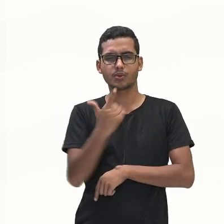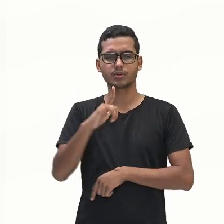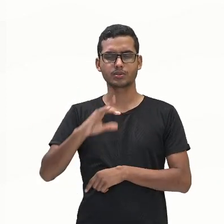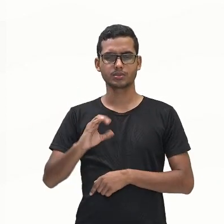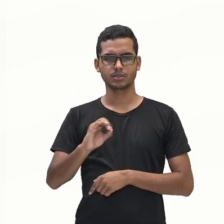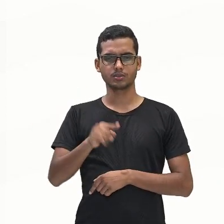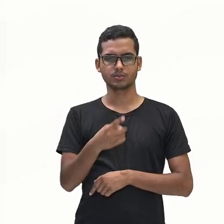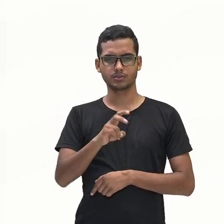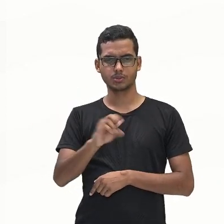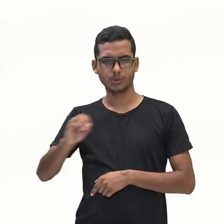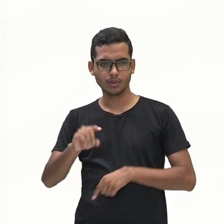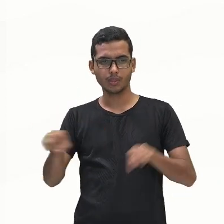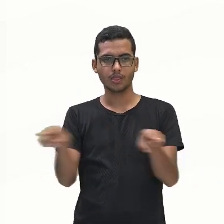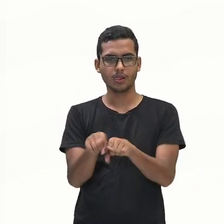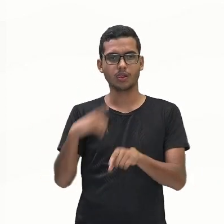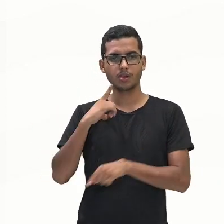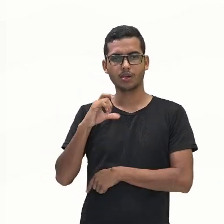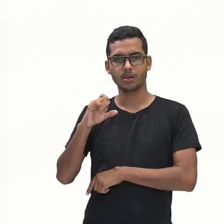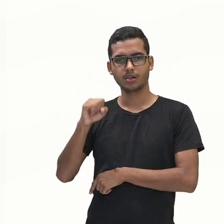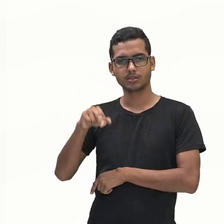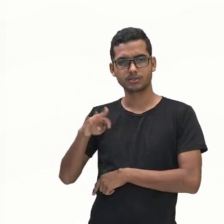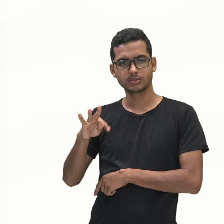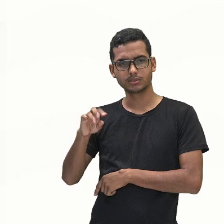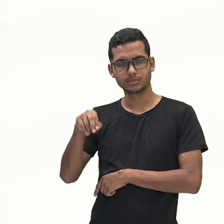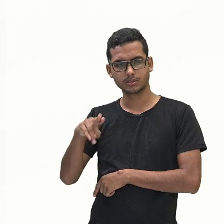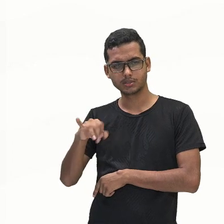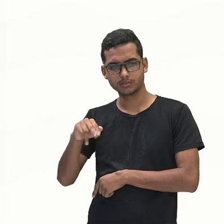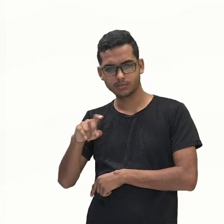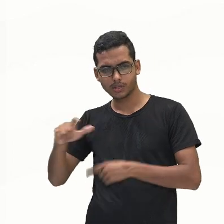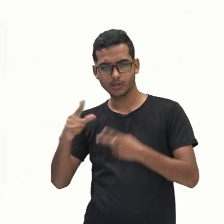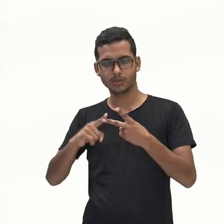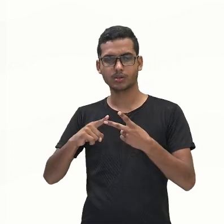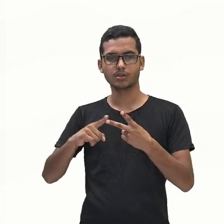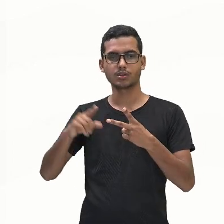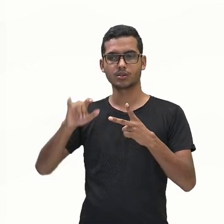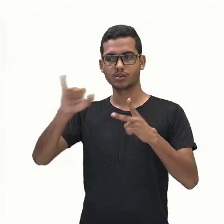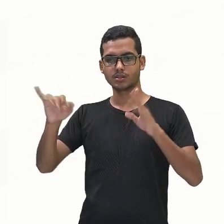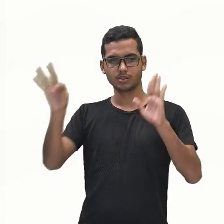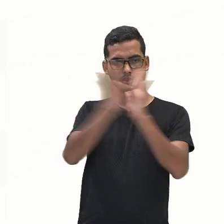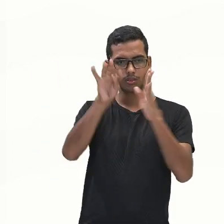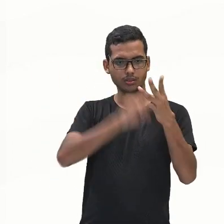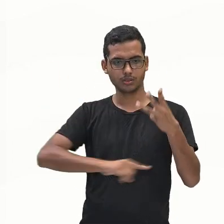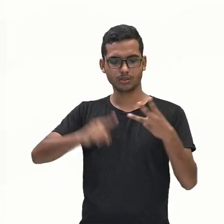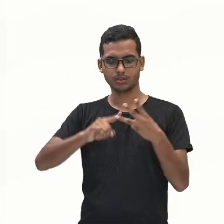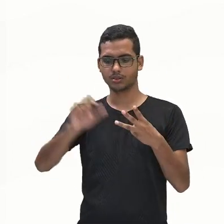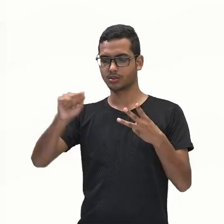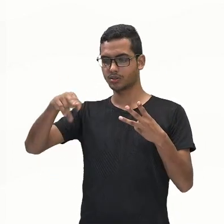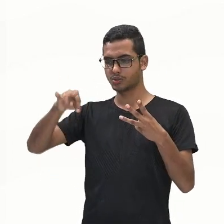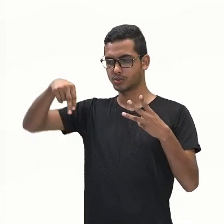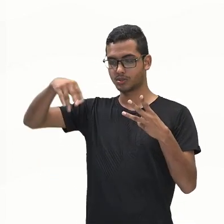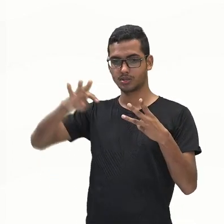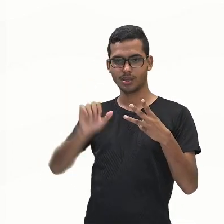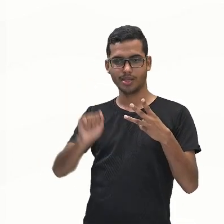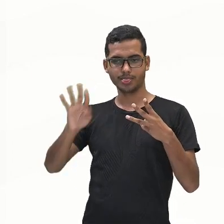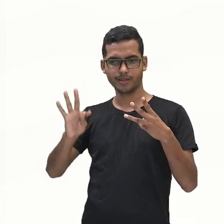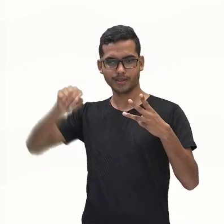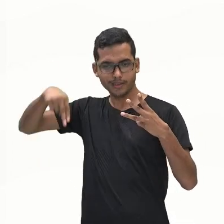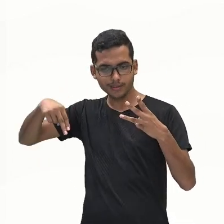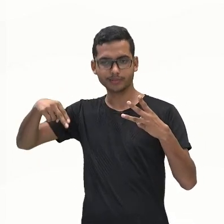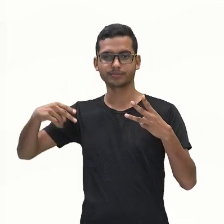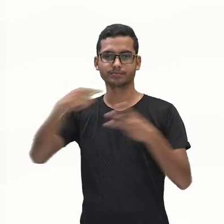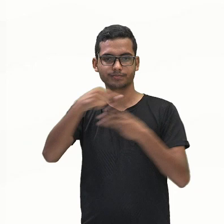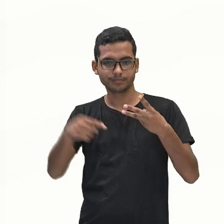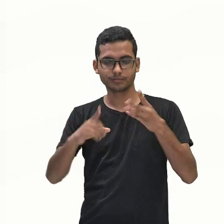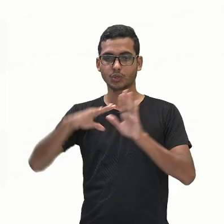Rio Negro, Itamaraty e Atalaia do Norte com o IDH muito baixo, tá bom? Aqui